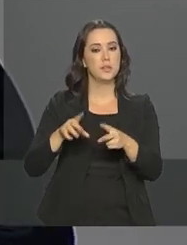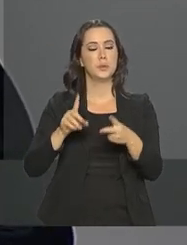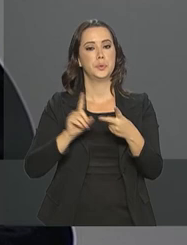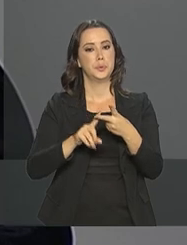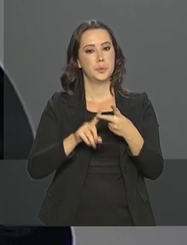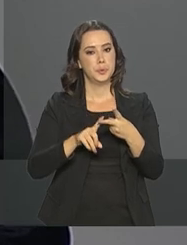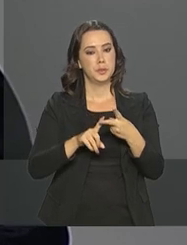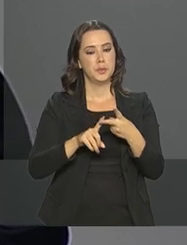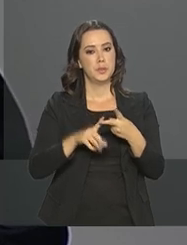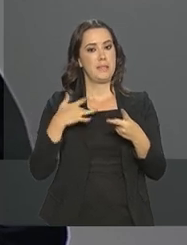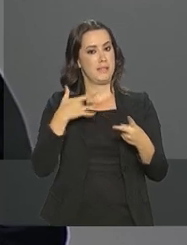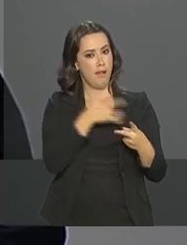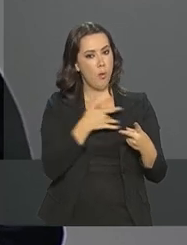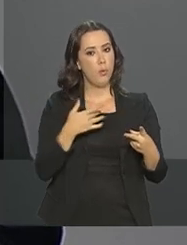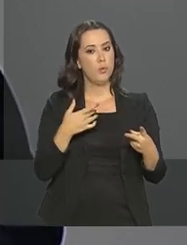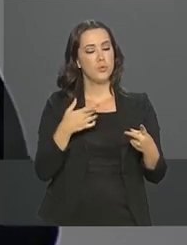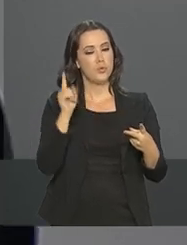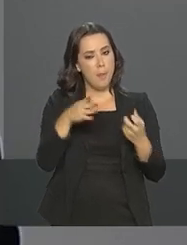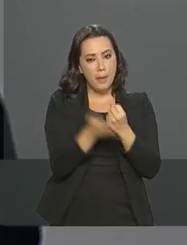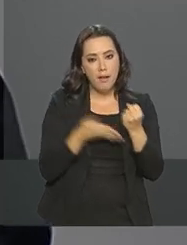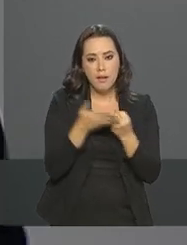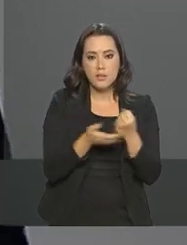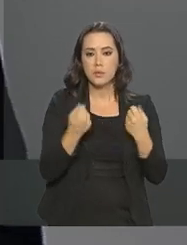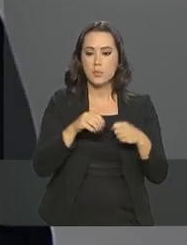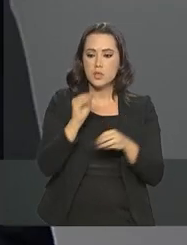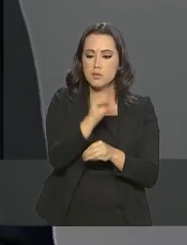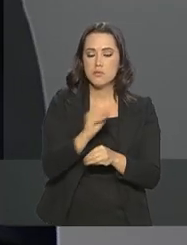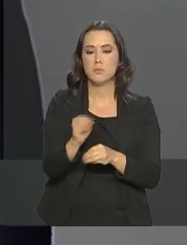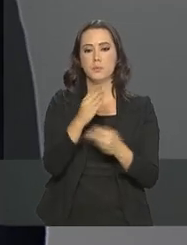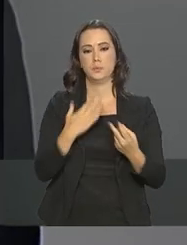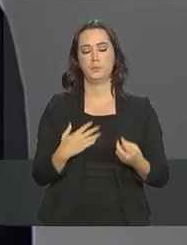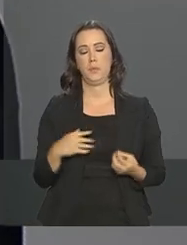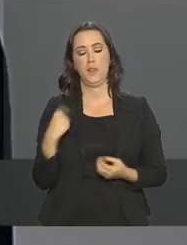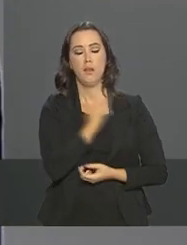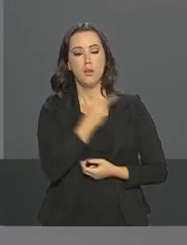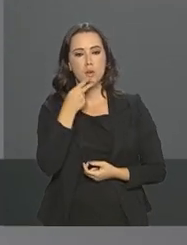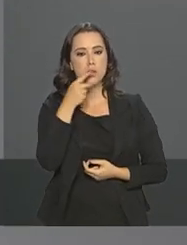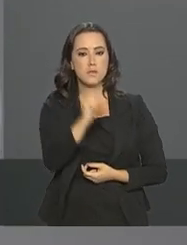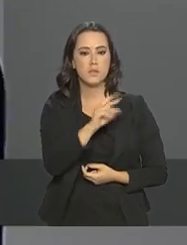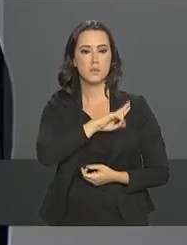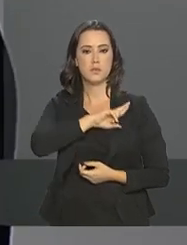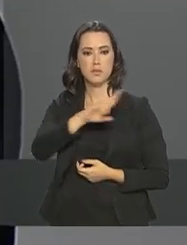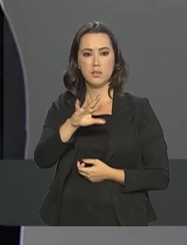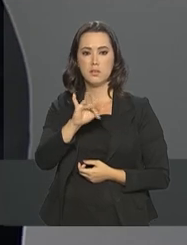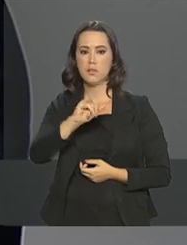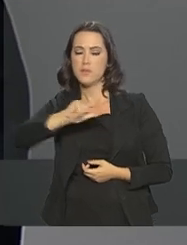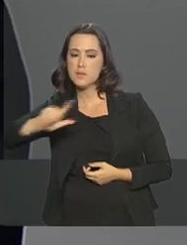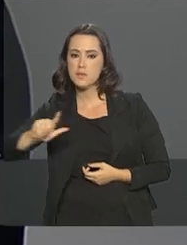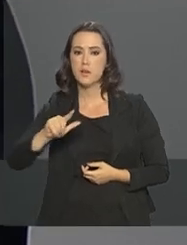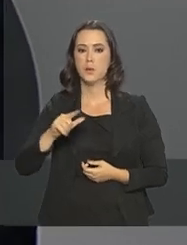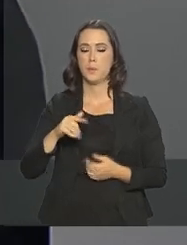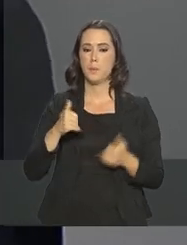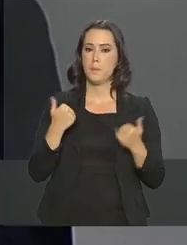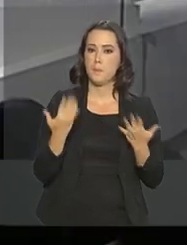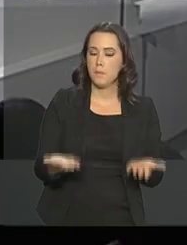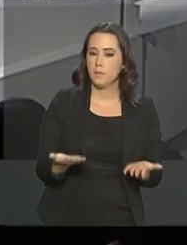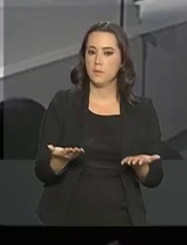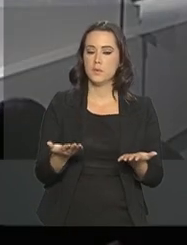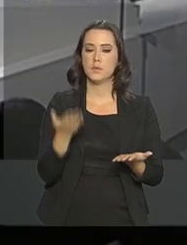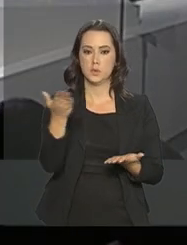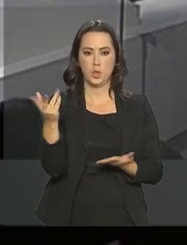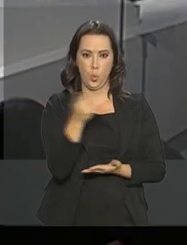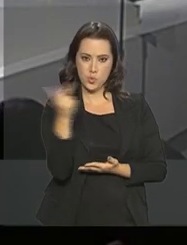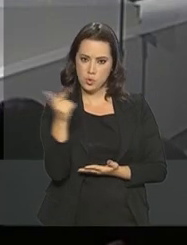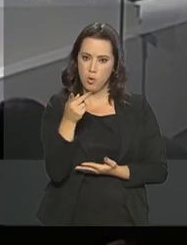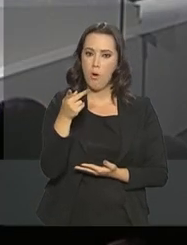e saúde é portanto quando nós falamos da responsabilidade fiscal e por isso o robson eo